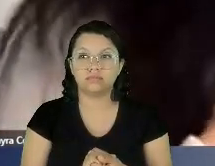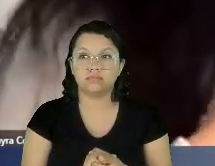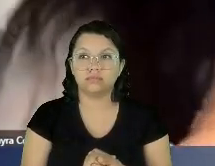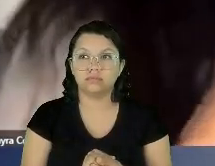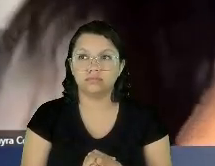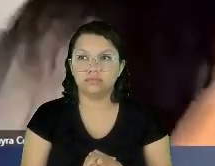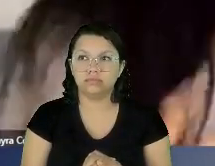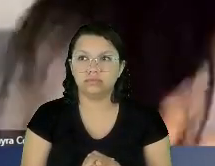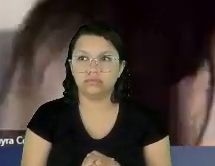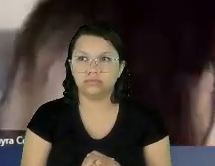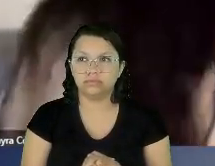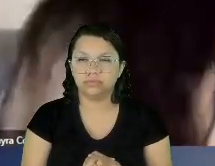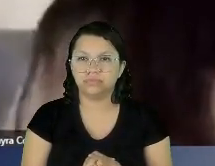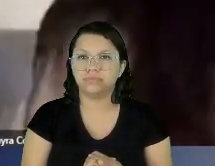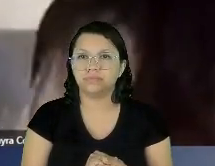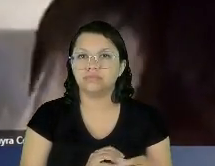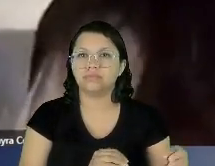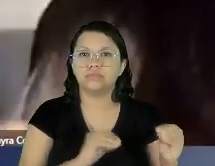sobre o